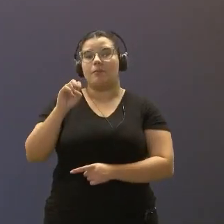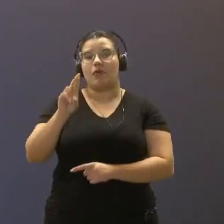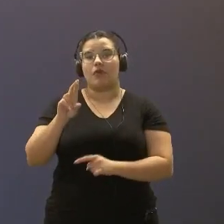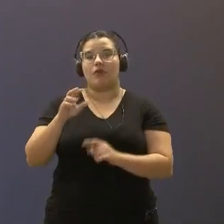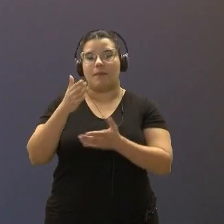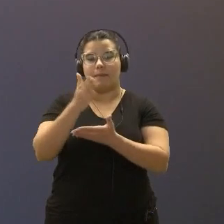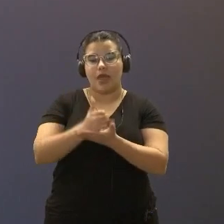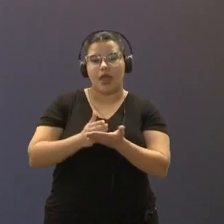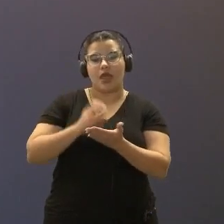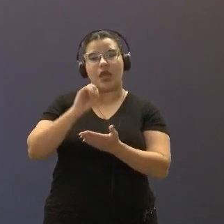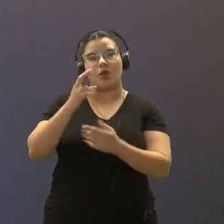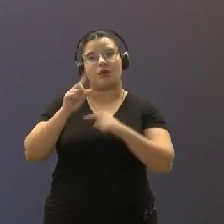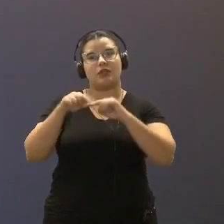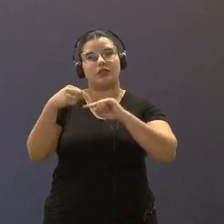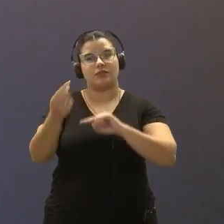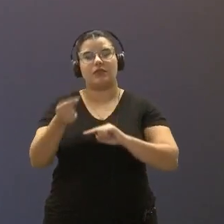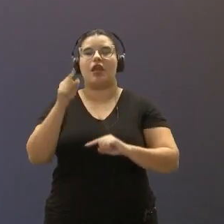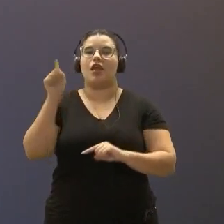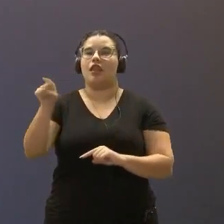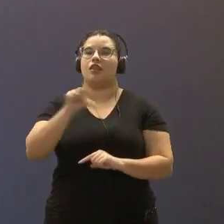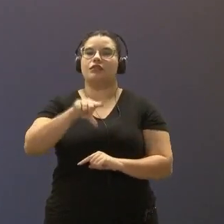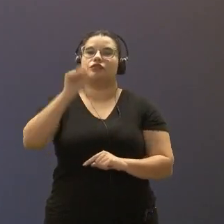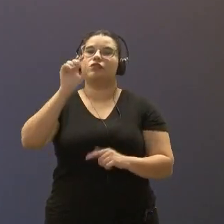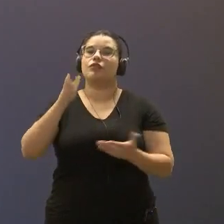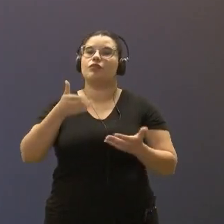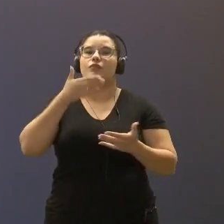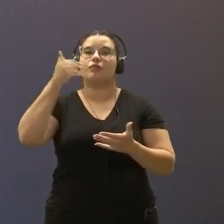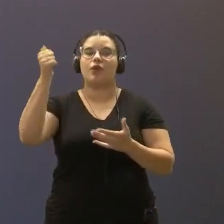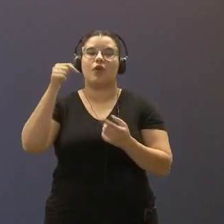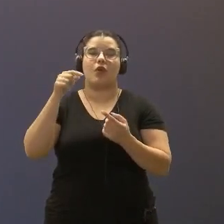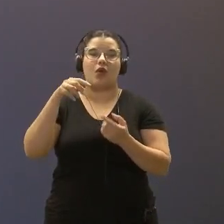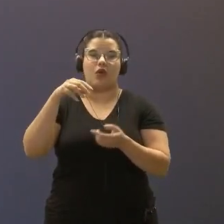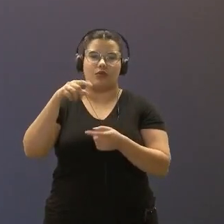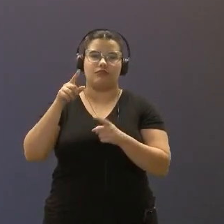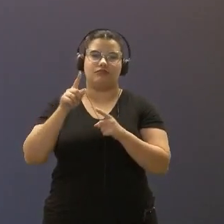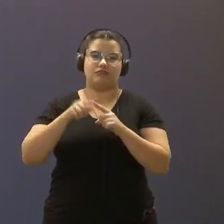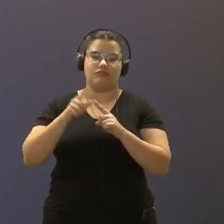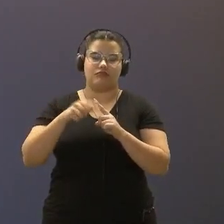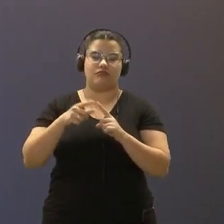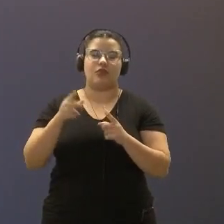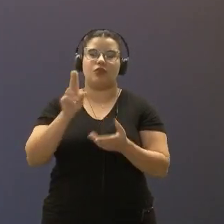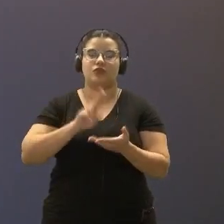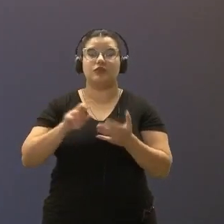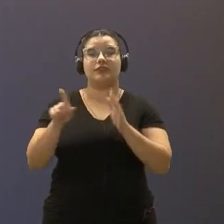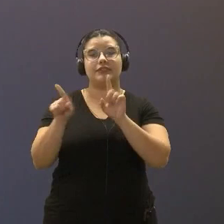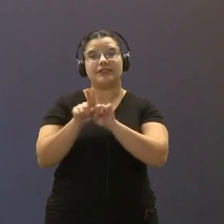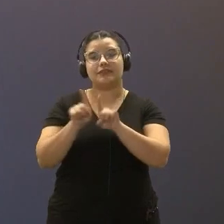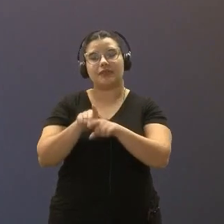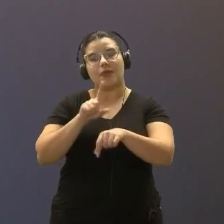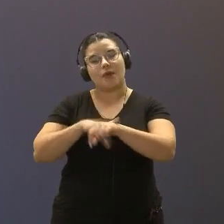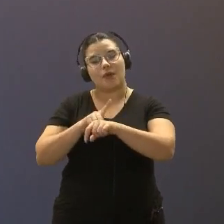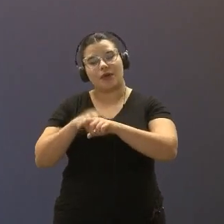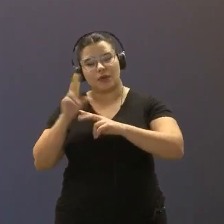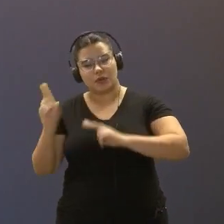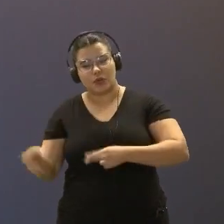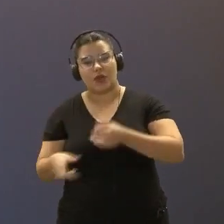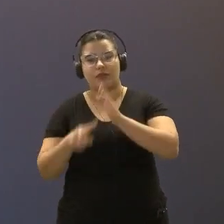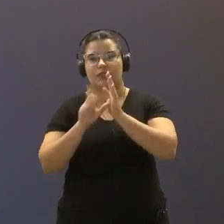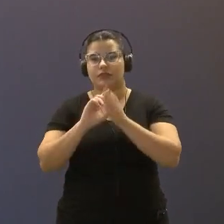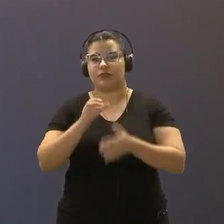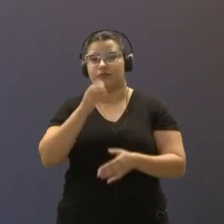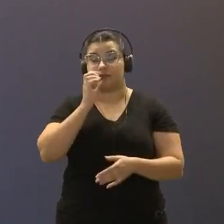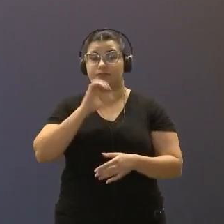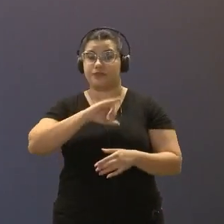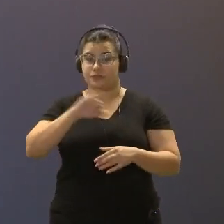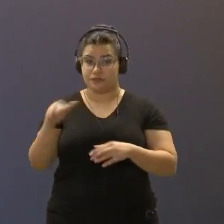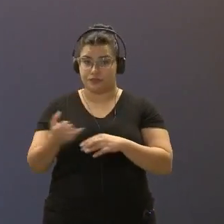treino? Né? E aí ele vai escolher o melhor momento de usar o Nutren Control. E na hora de dormir. E também, aproveitando o gancho da hora